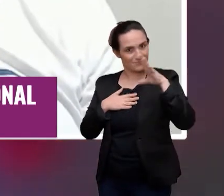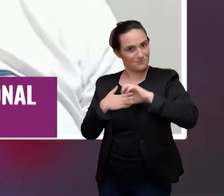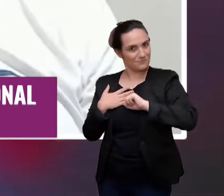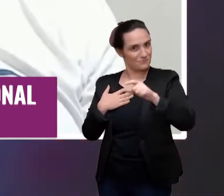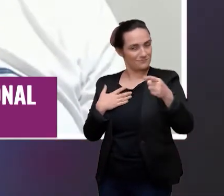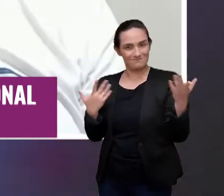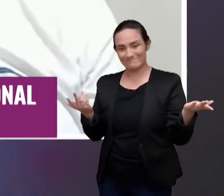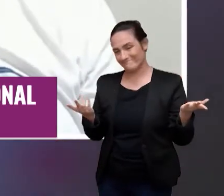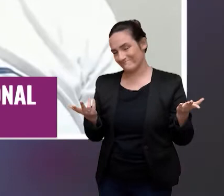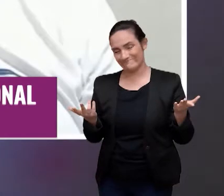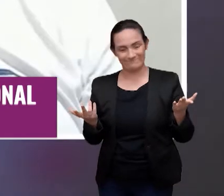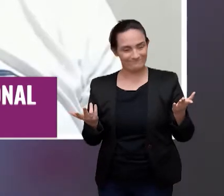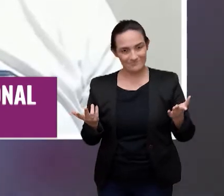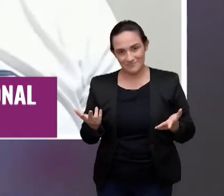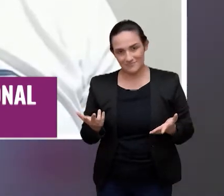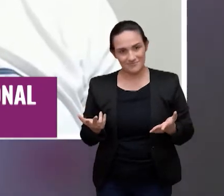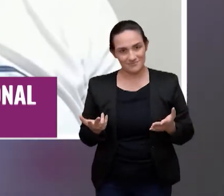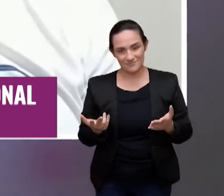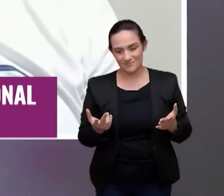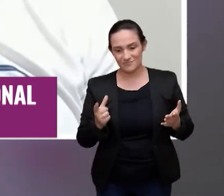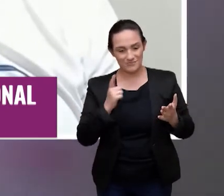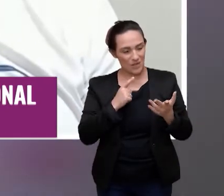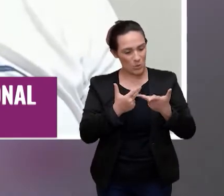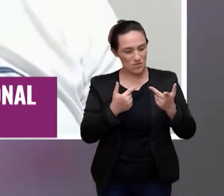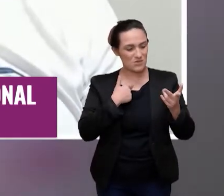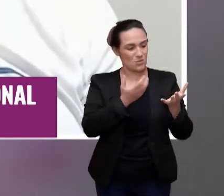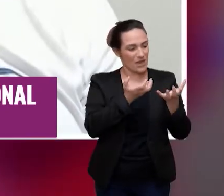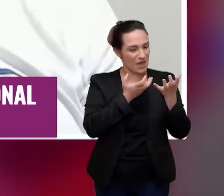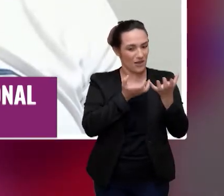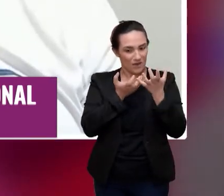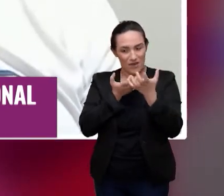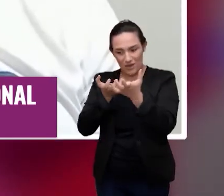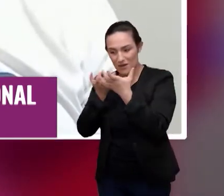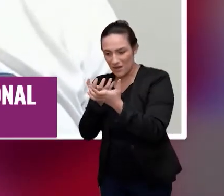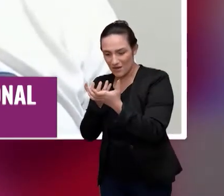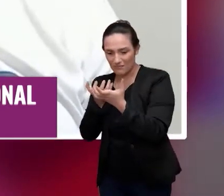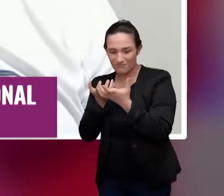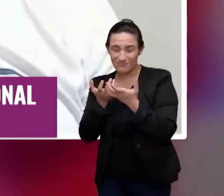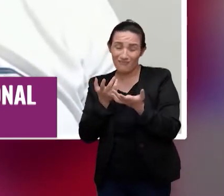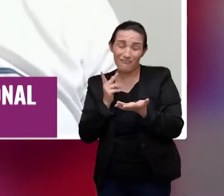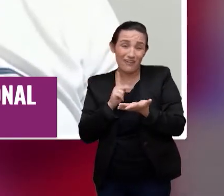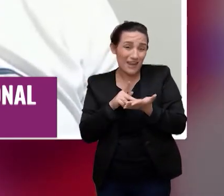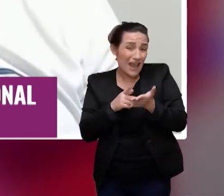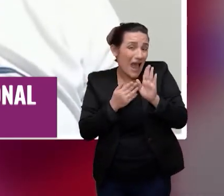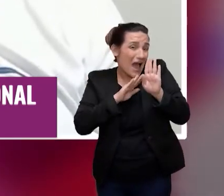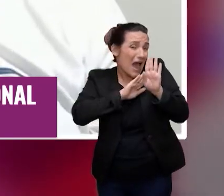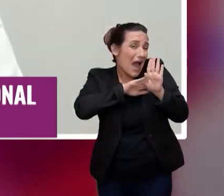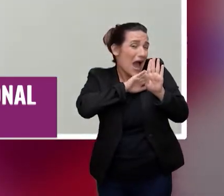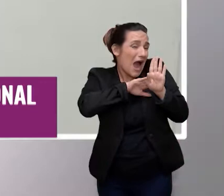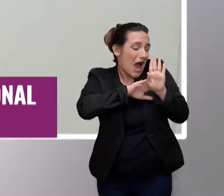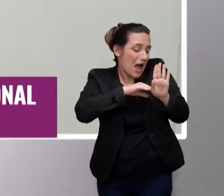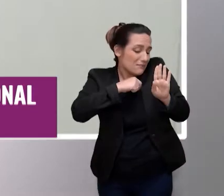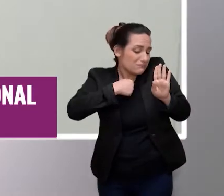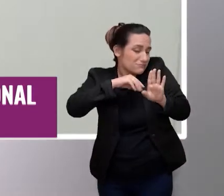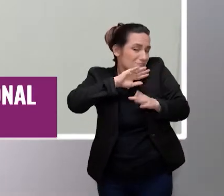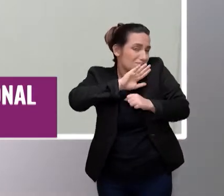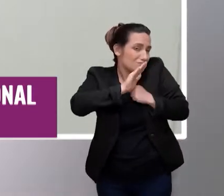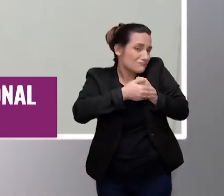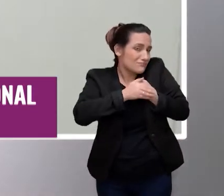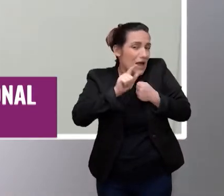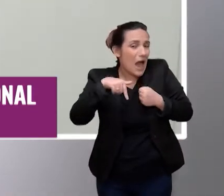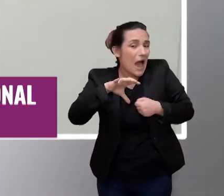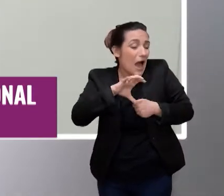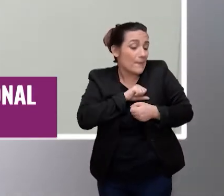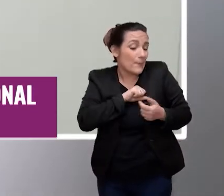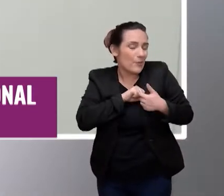uma busca pelo amor, né? E quando esse amor falta, quando existe uma coisa chamada